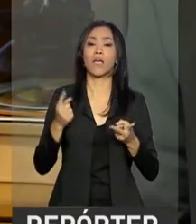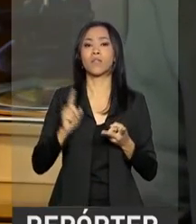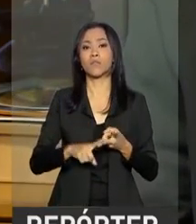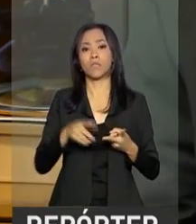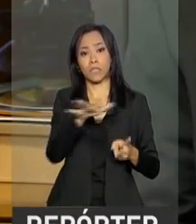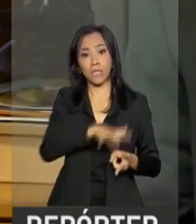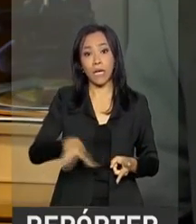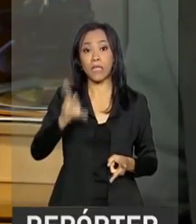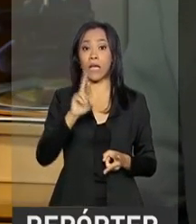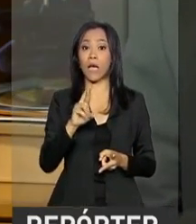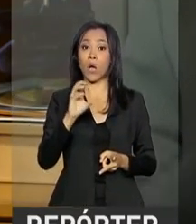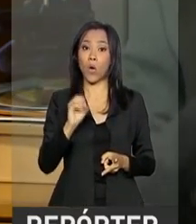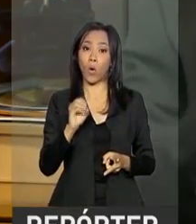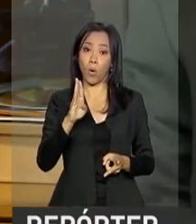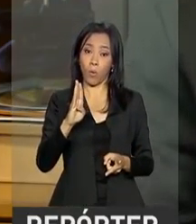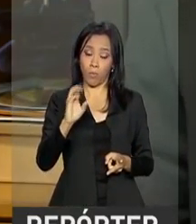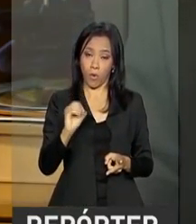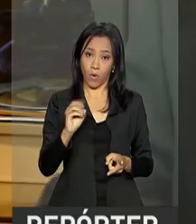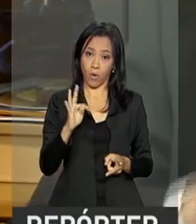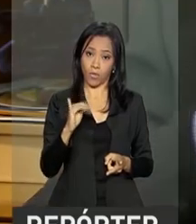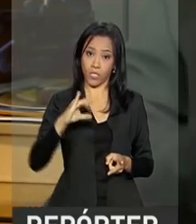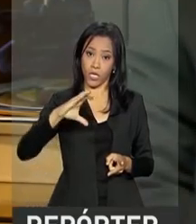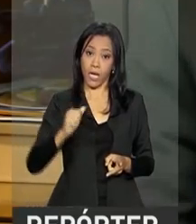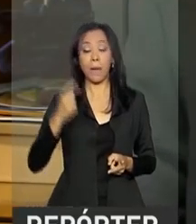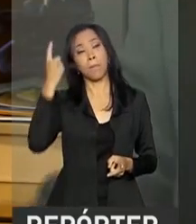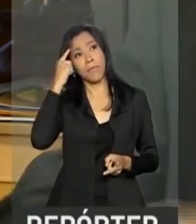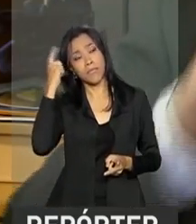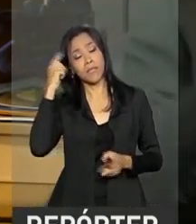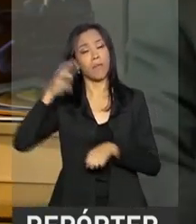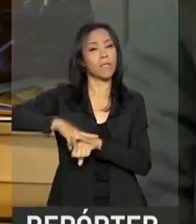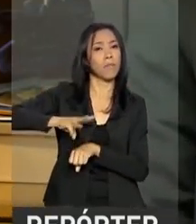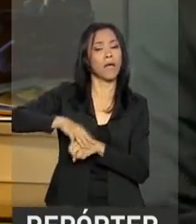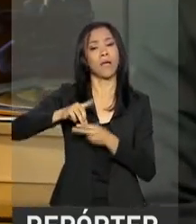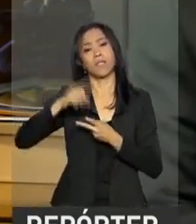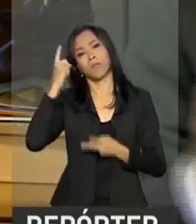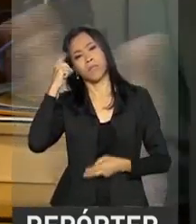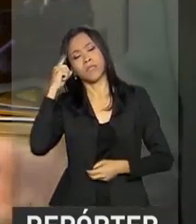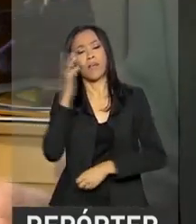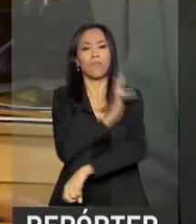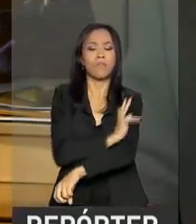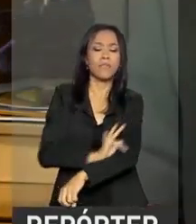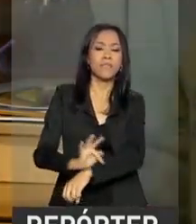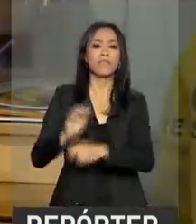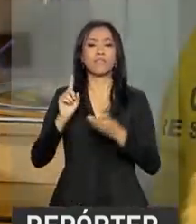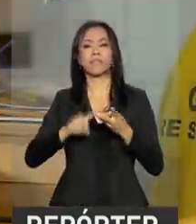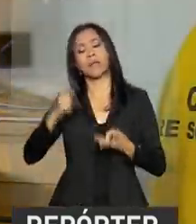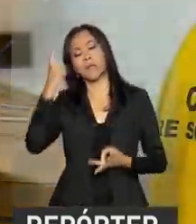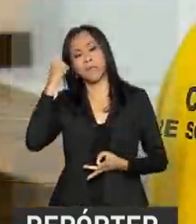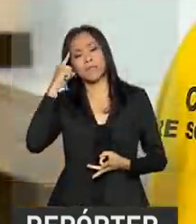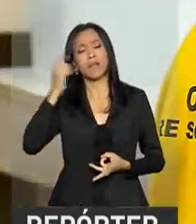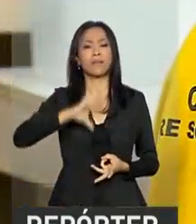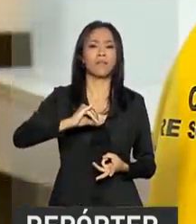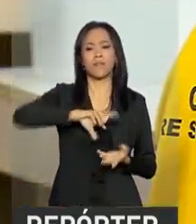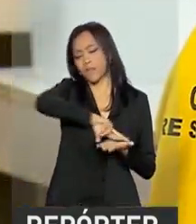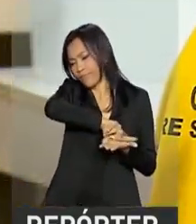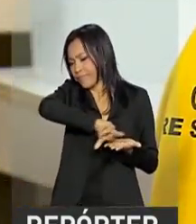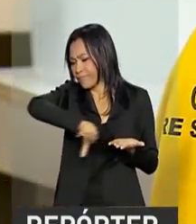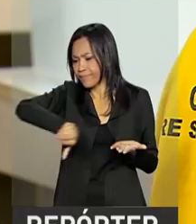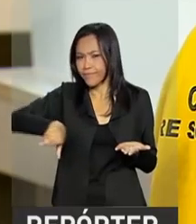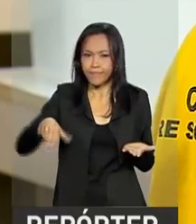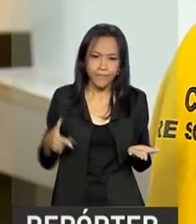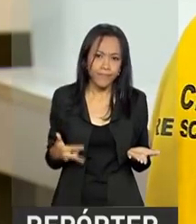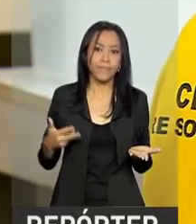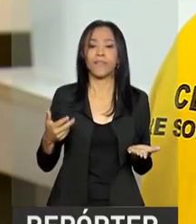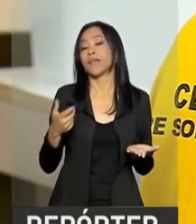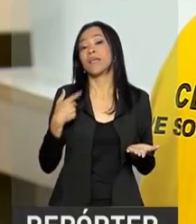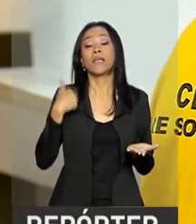a robótica faz com que o aluno pense mais matemática pense mais física pense mais é é a ciência de forma brown é é